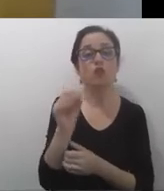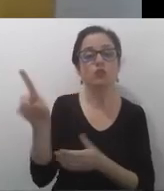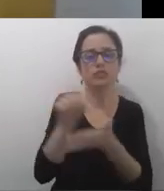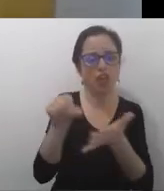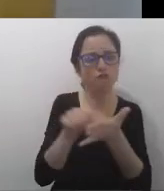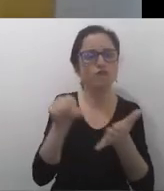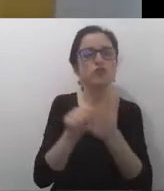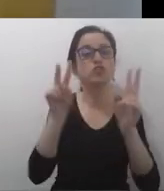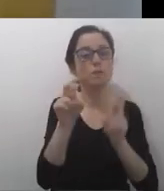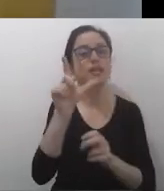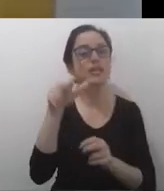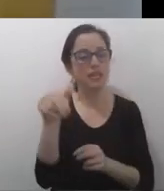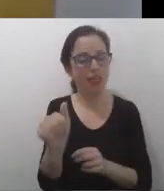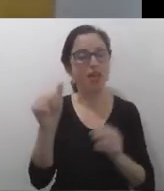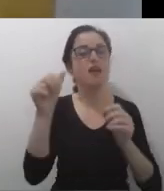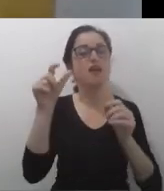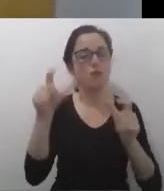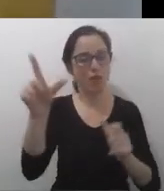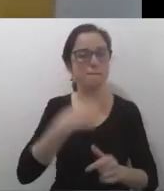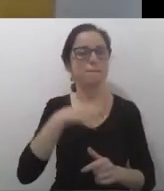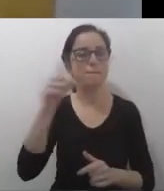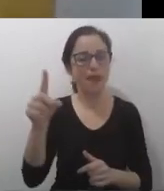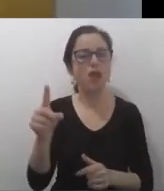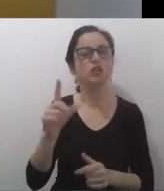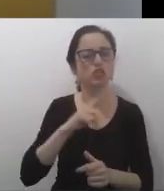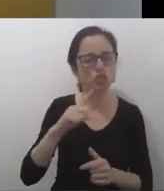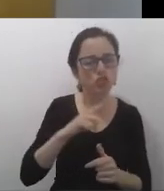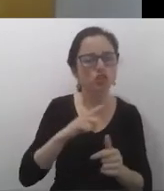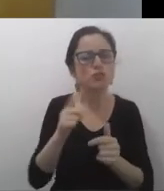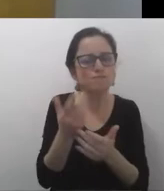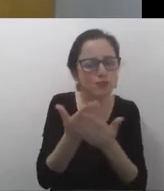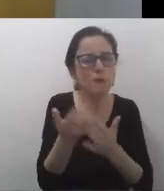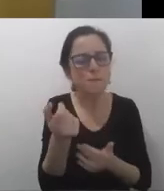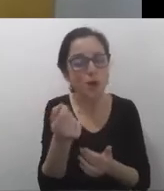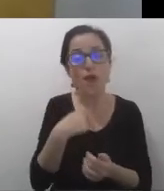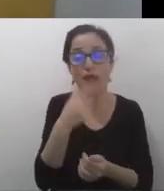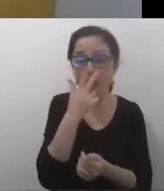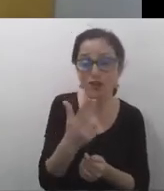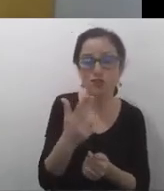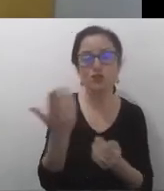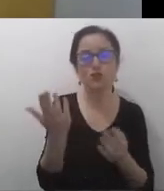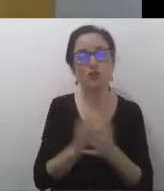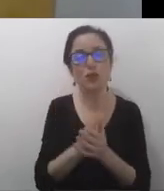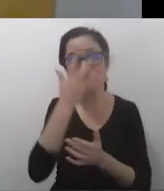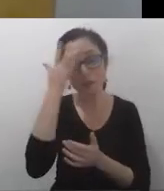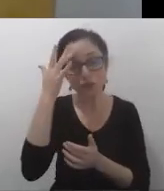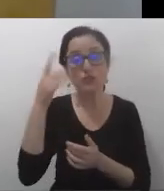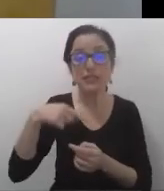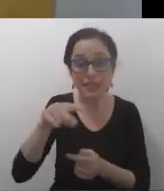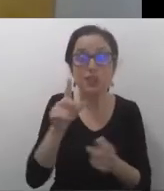Eduardo Rossetti tinha escrito sobre a Lina na Bahia, enfim, tinha umas pontas soltas e eu achava